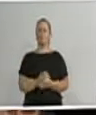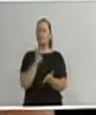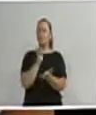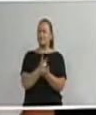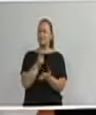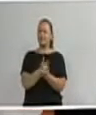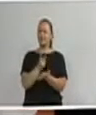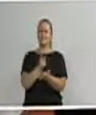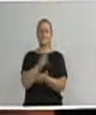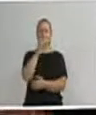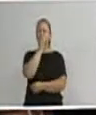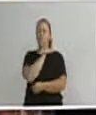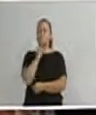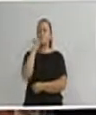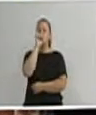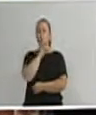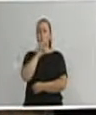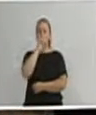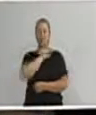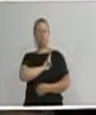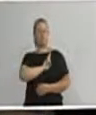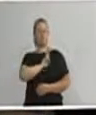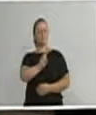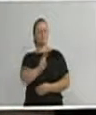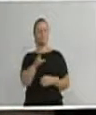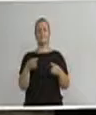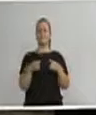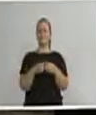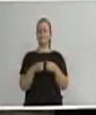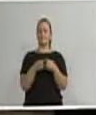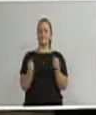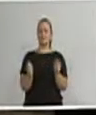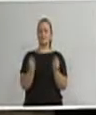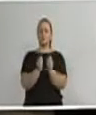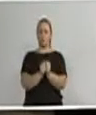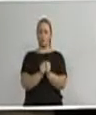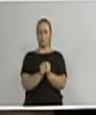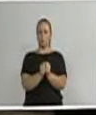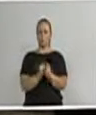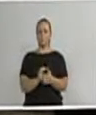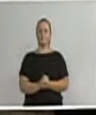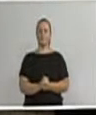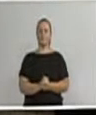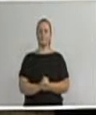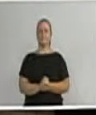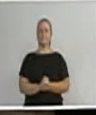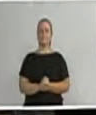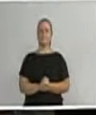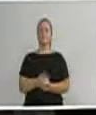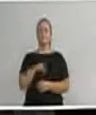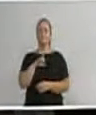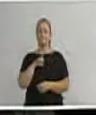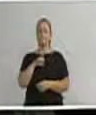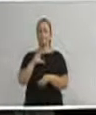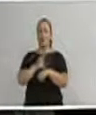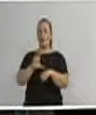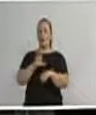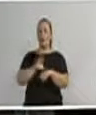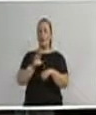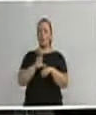estarem representadas entre os clubes, quando lá existem as buscas do rei e rainha, e aqui desta